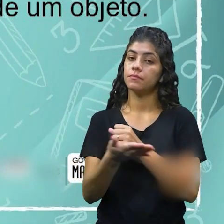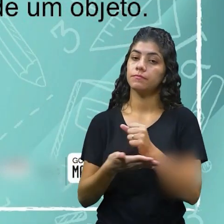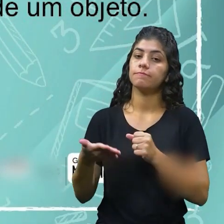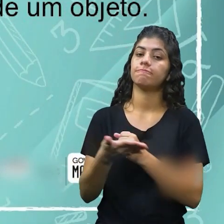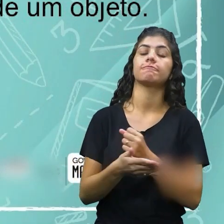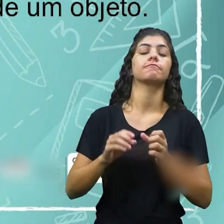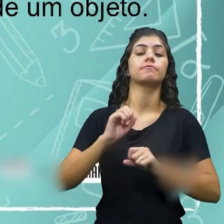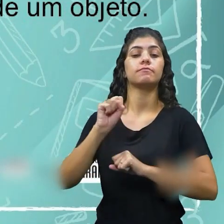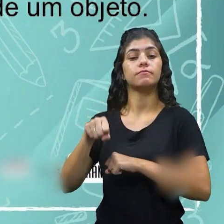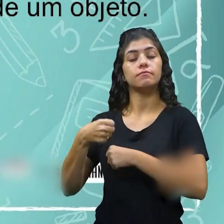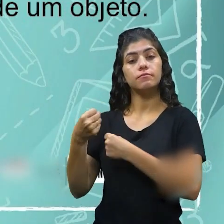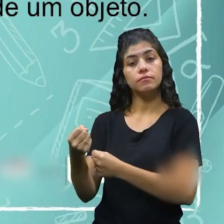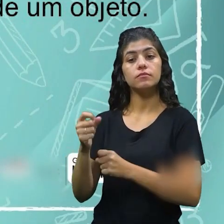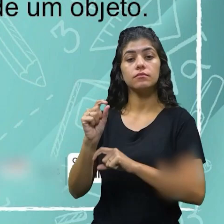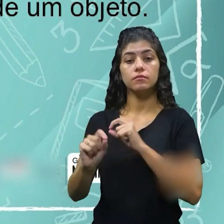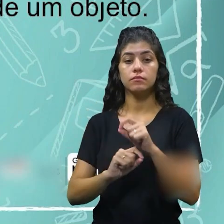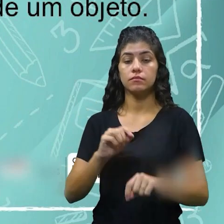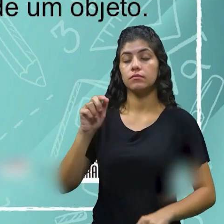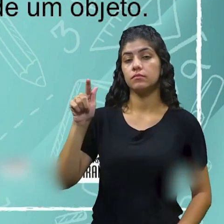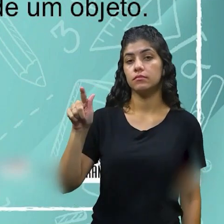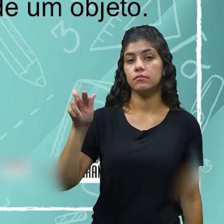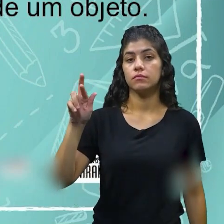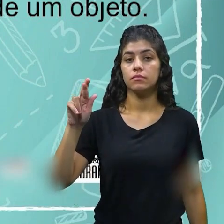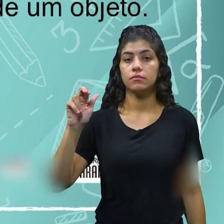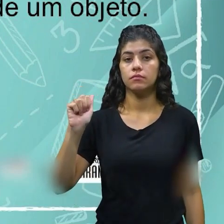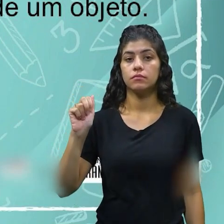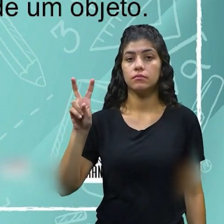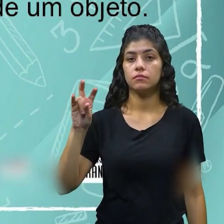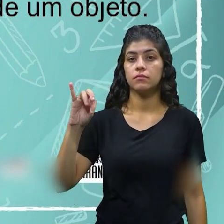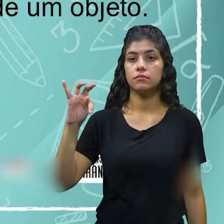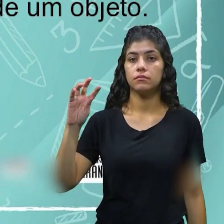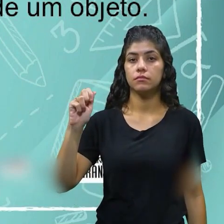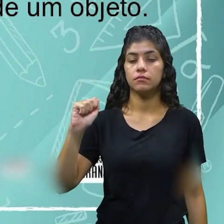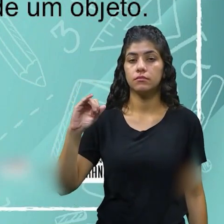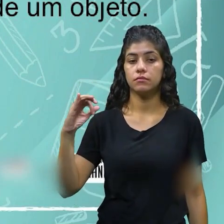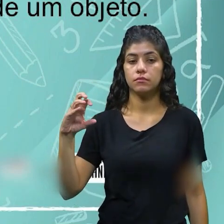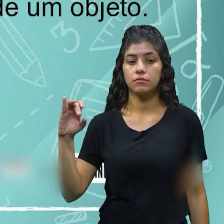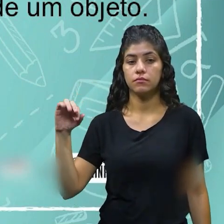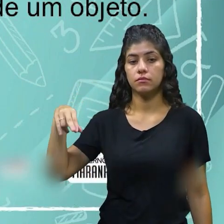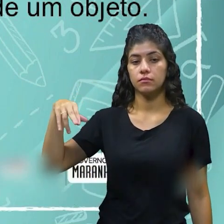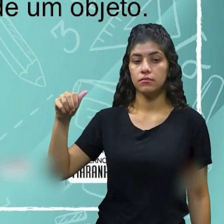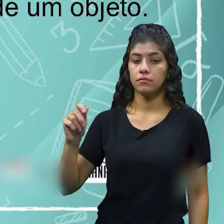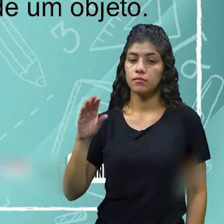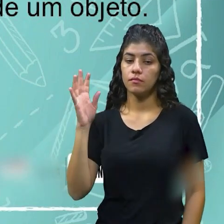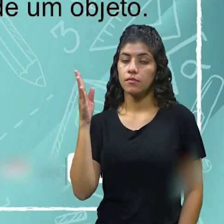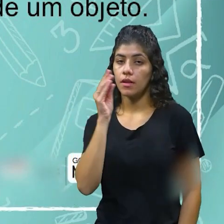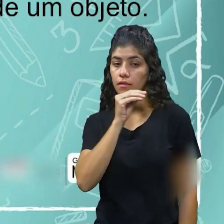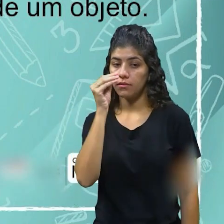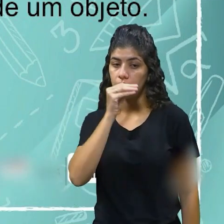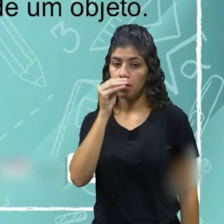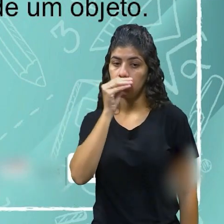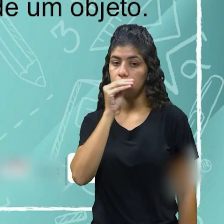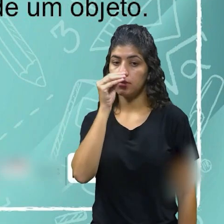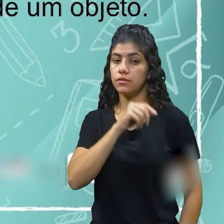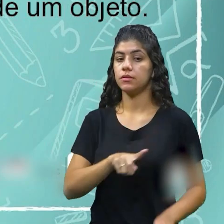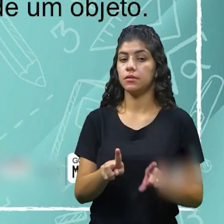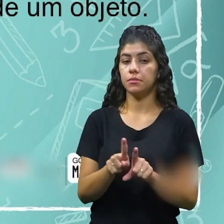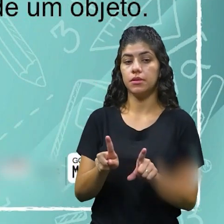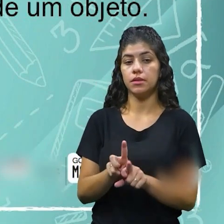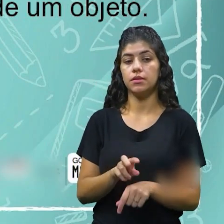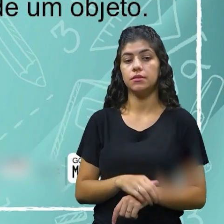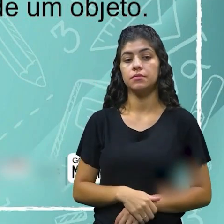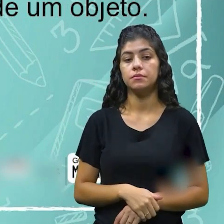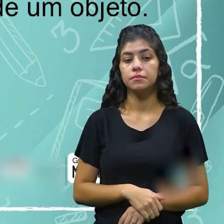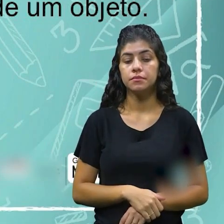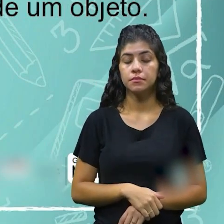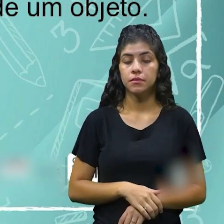da natureza, né? A gente tem a gravitacional, a eletromagnética, forças fracas, né, que são forças de puxar, como aqui o exemplo nos